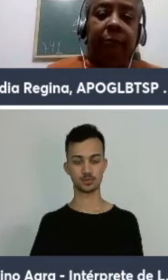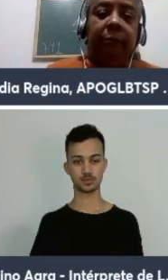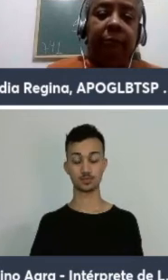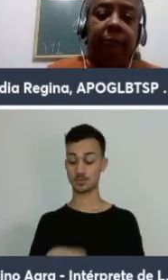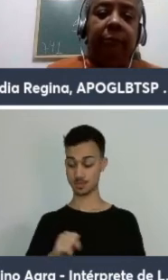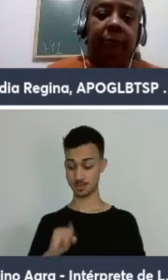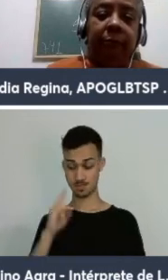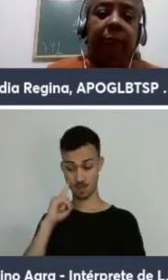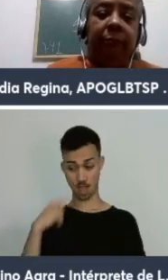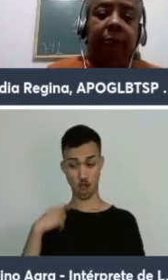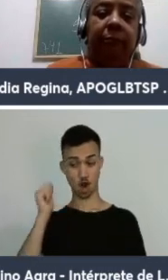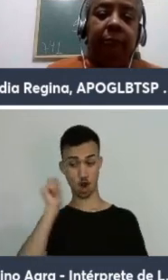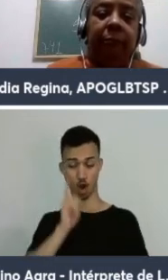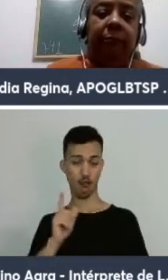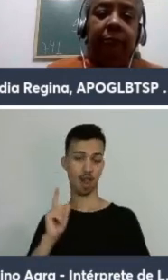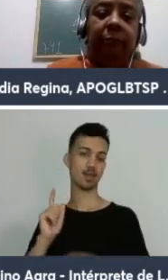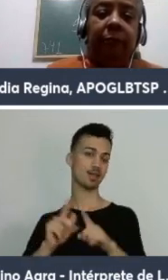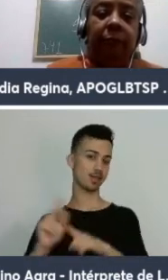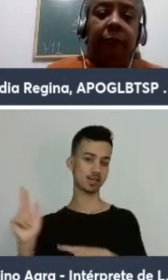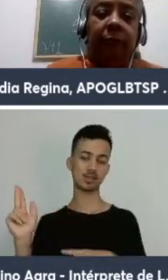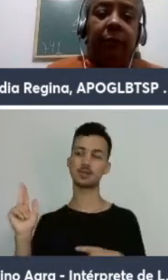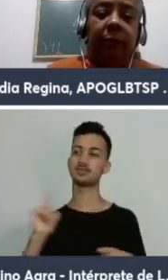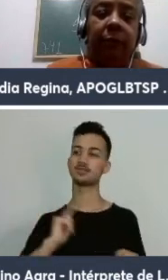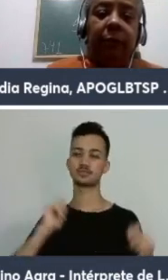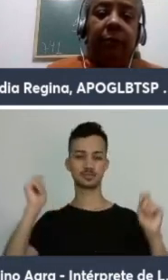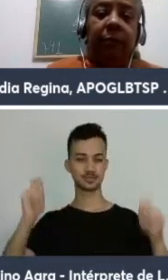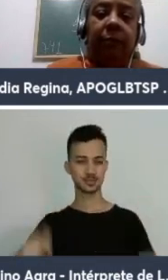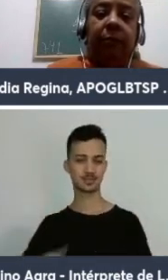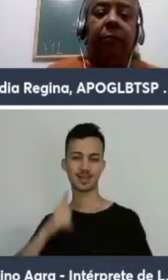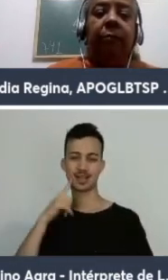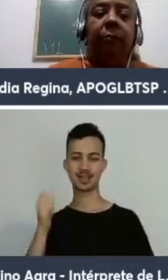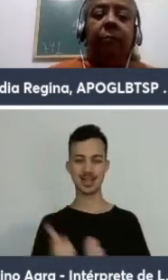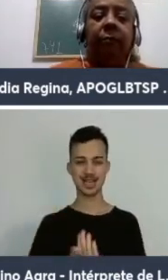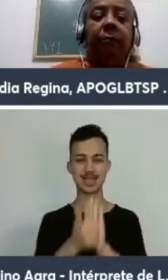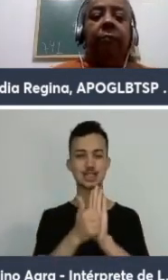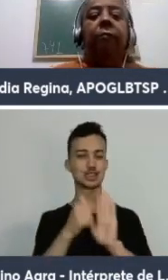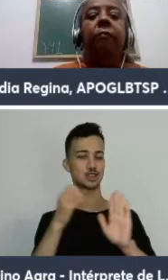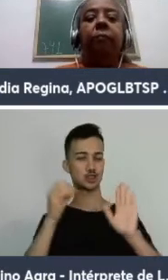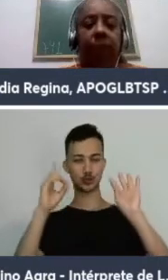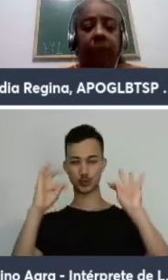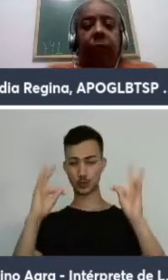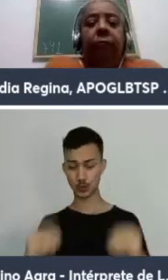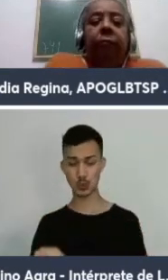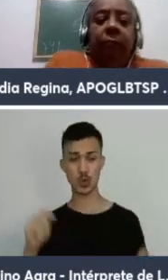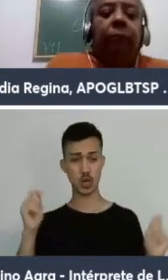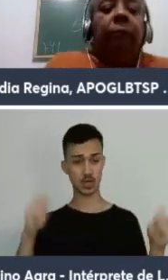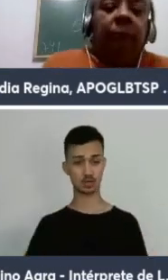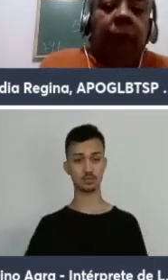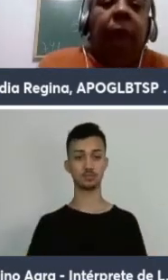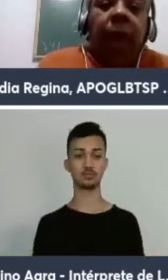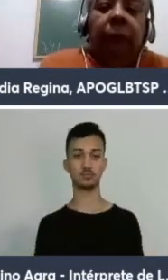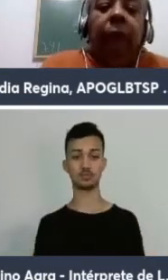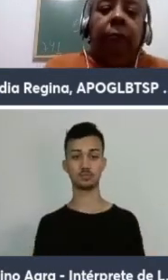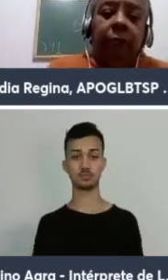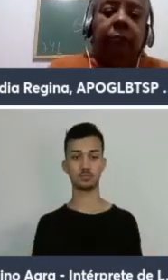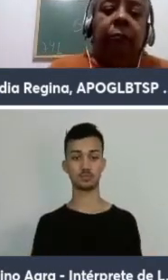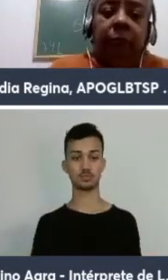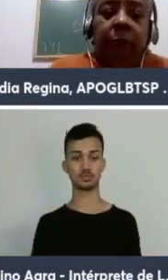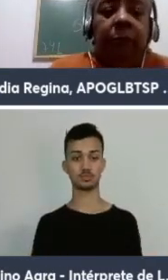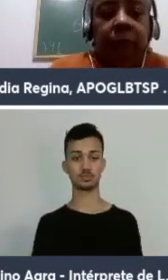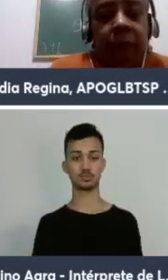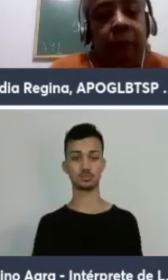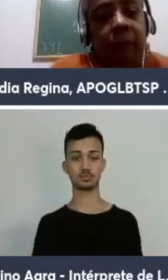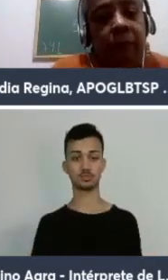ganhamos a legalização, os direitos sobre vários aspectos, mas por outro lado